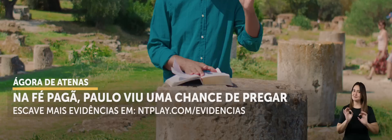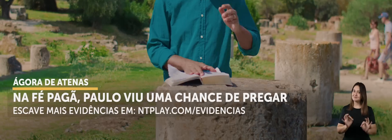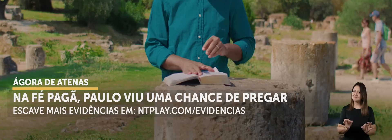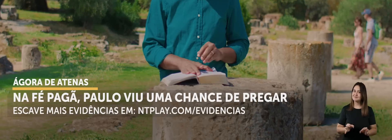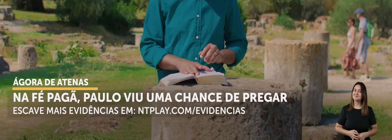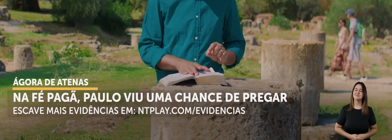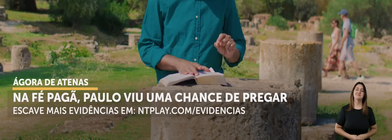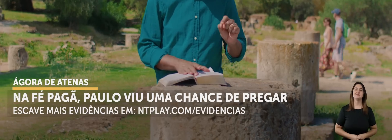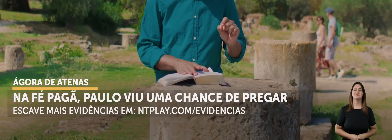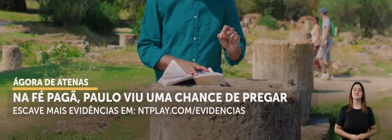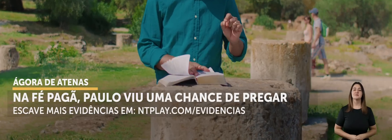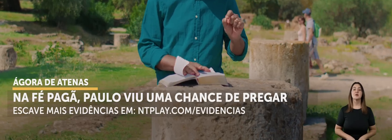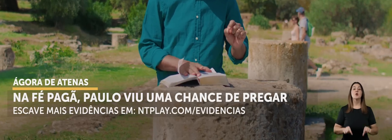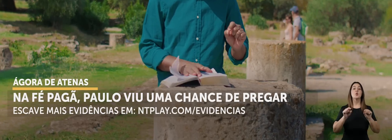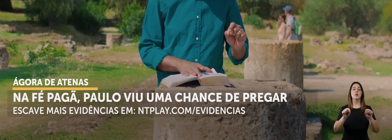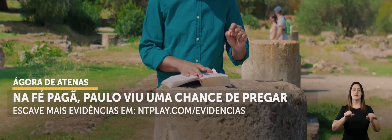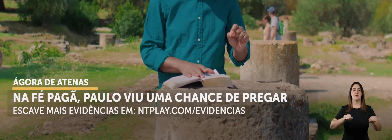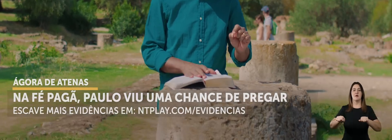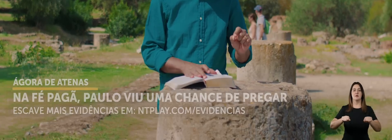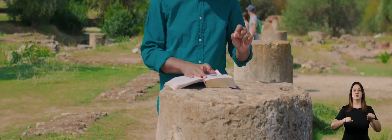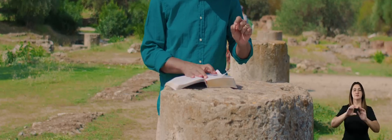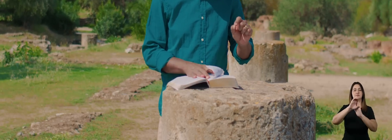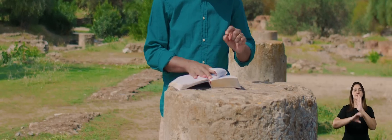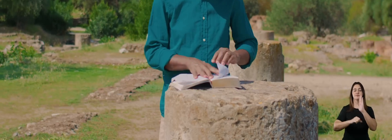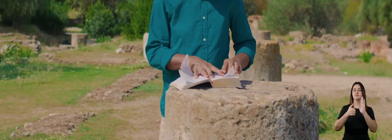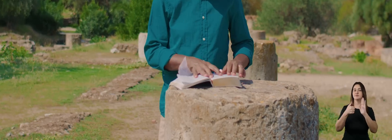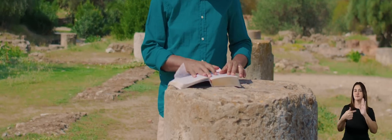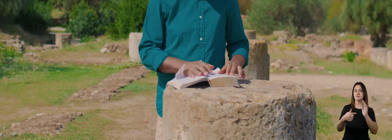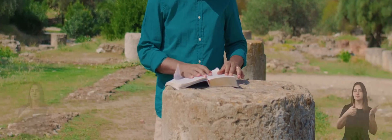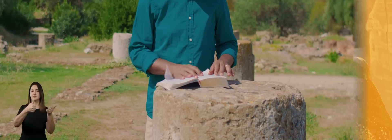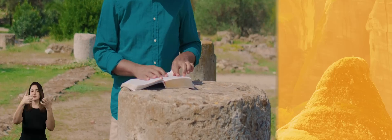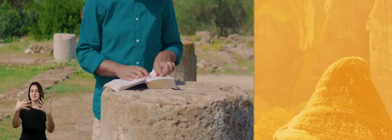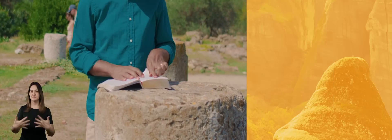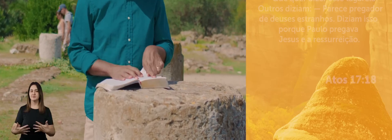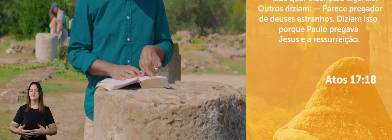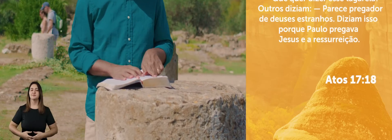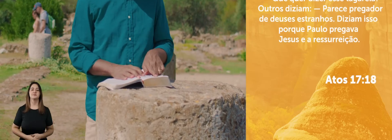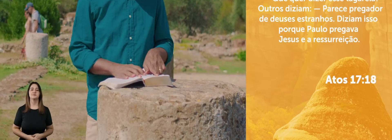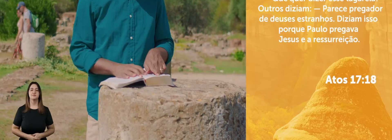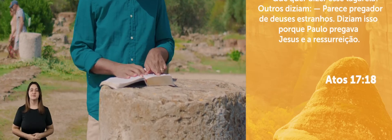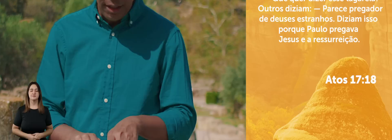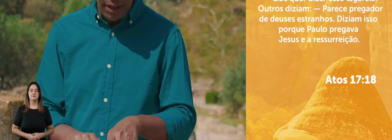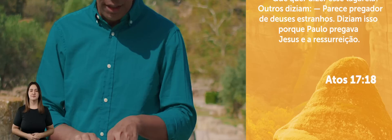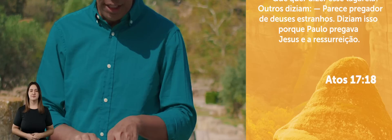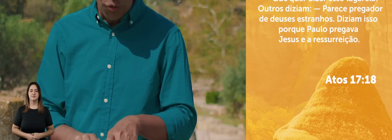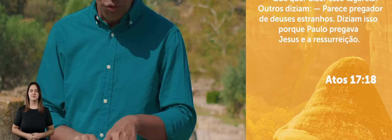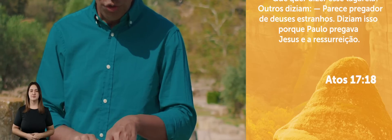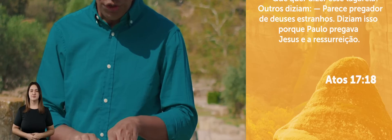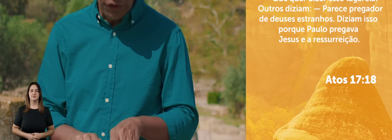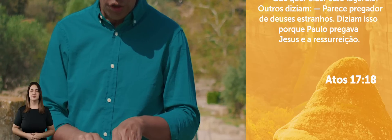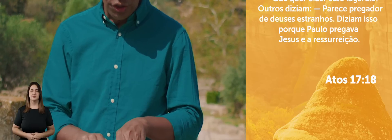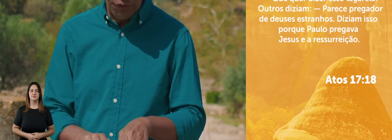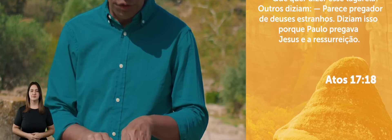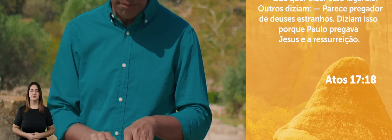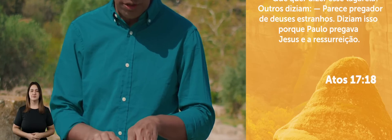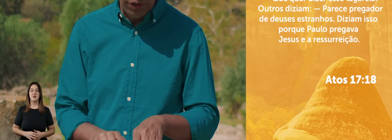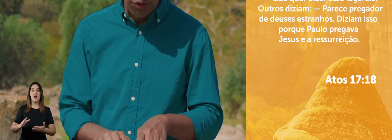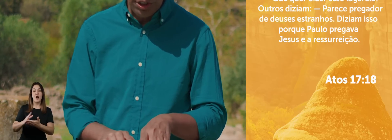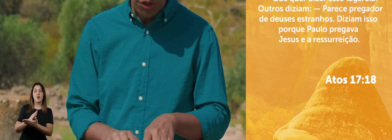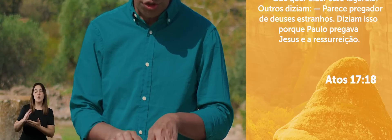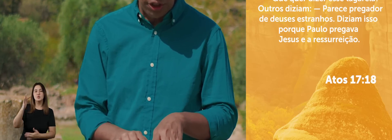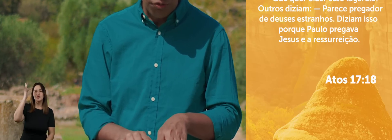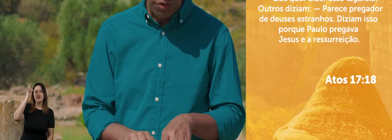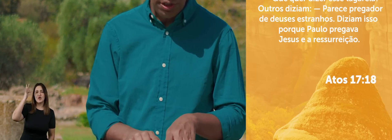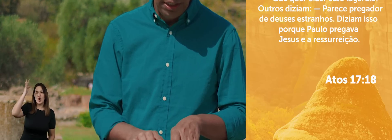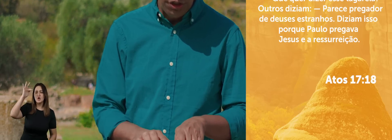mesmo? Olha o que diz Atos, capítulo 17, versículo 18. E alguns dos filósofos